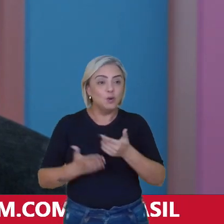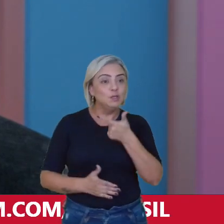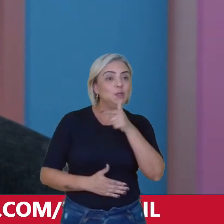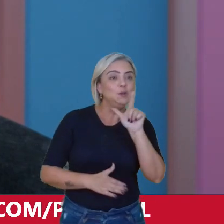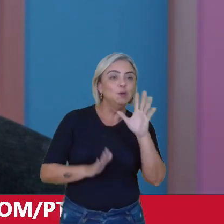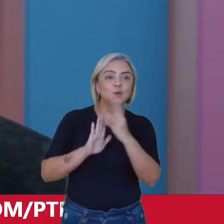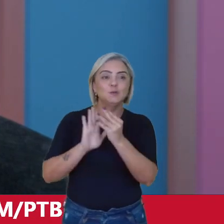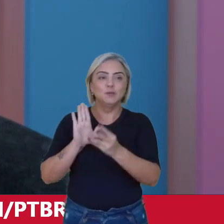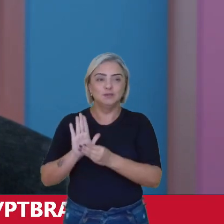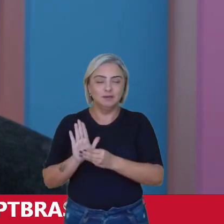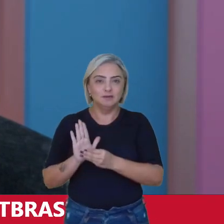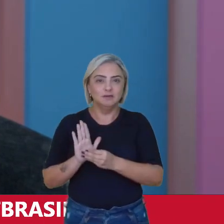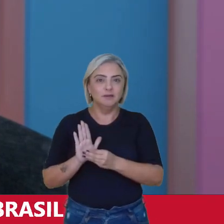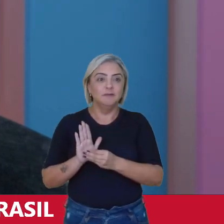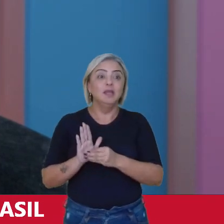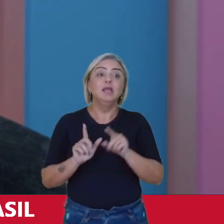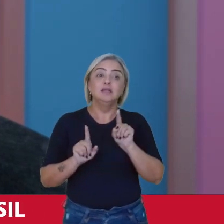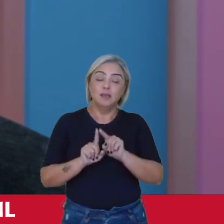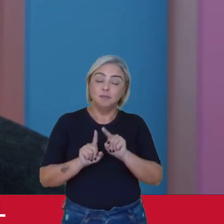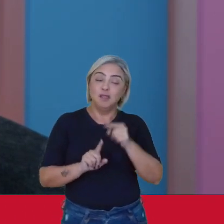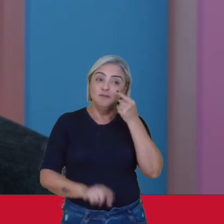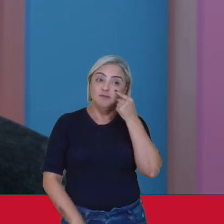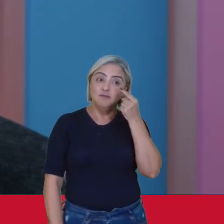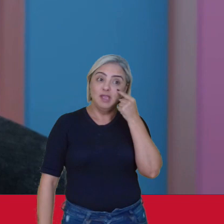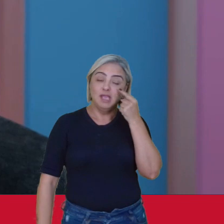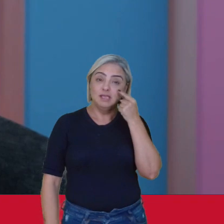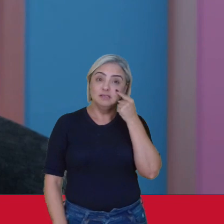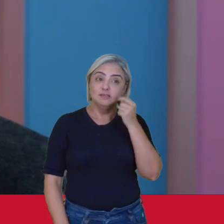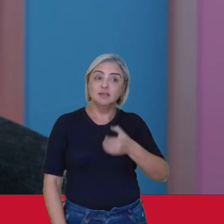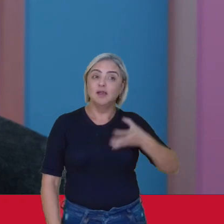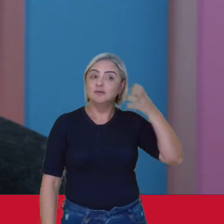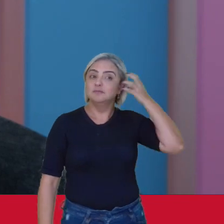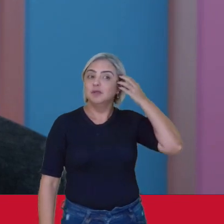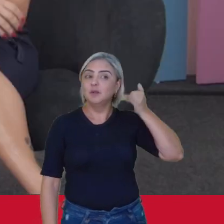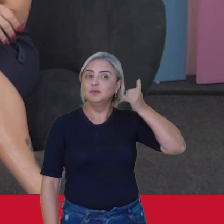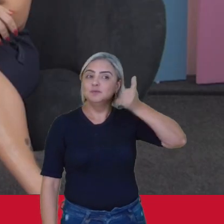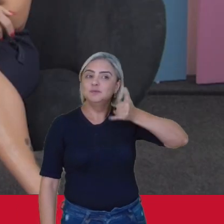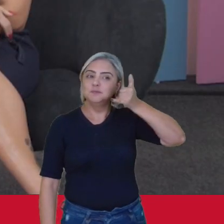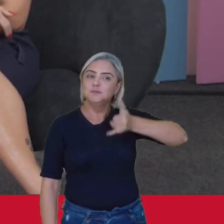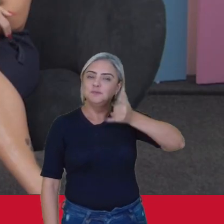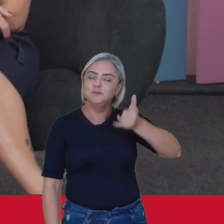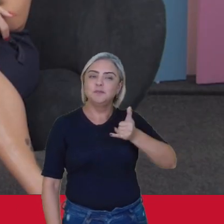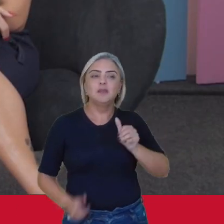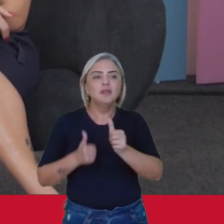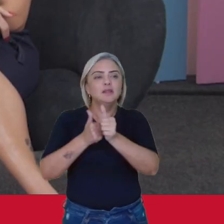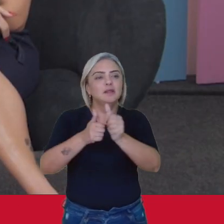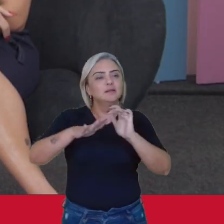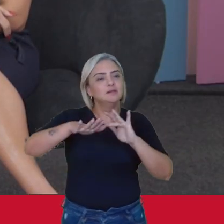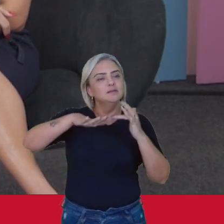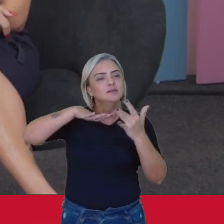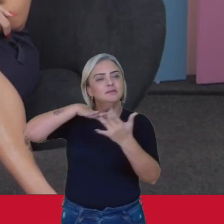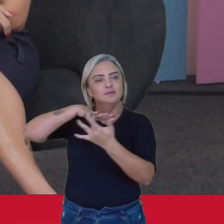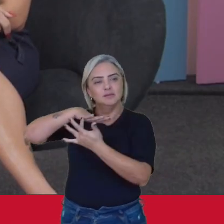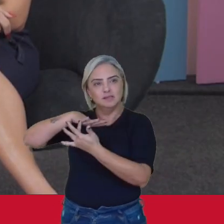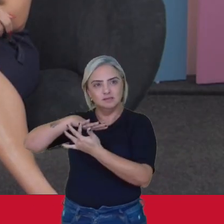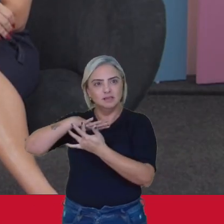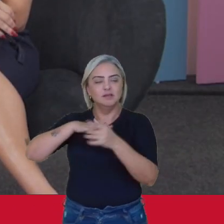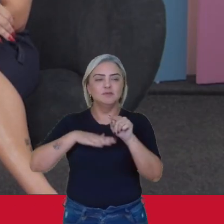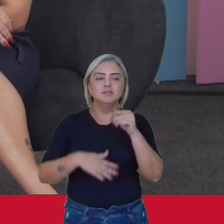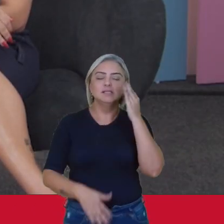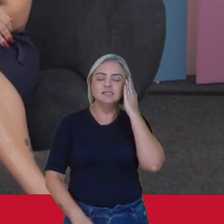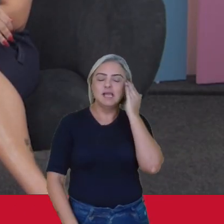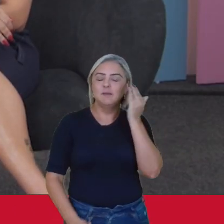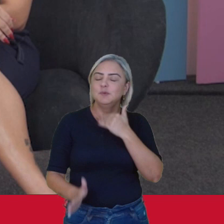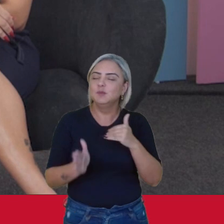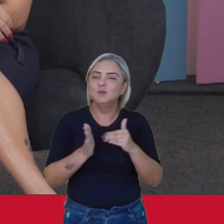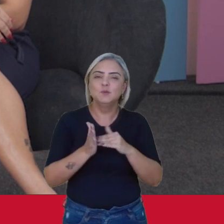mais conteúdo. Também não deixe de conferir o nosso podcast no Spotify. Siga a gente nas redes sociais, assim você fica por